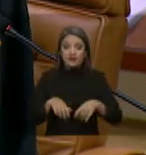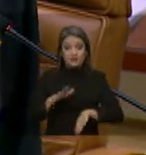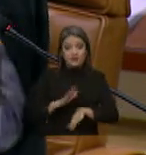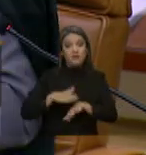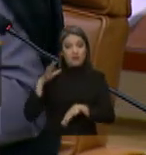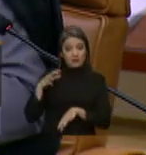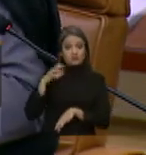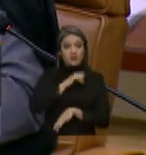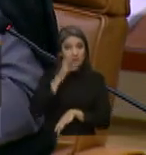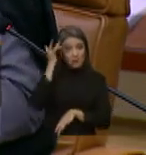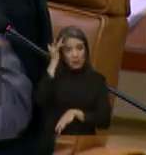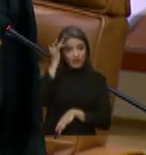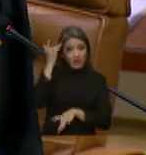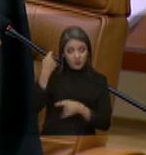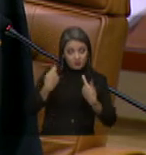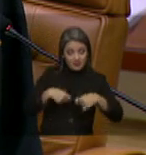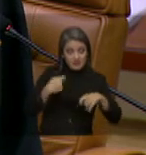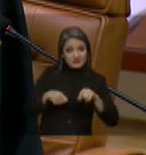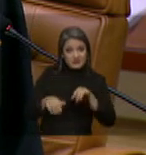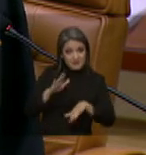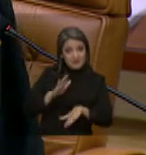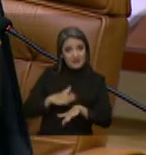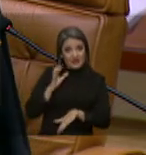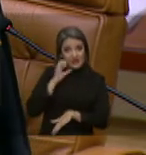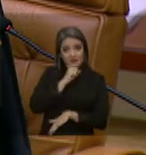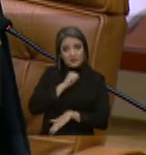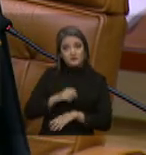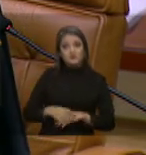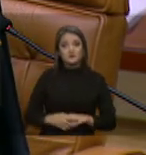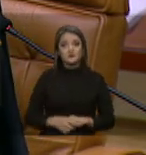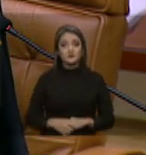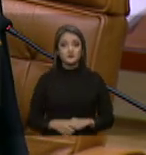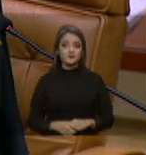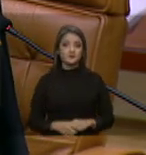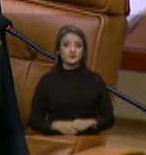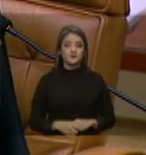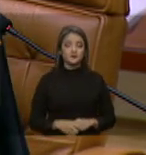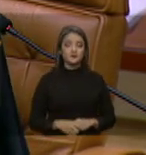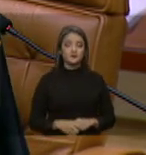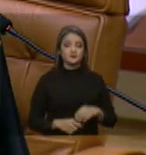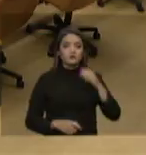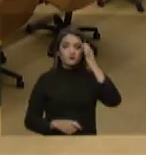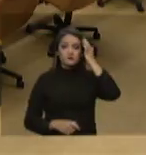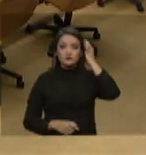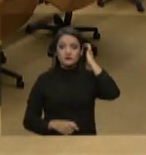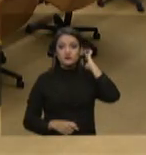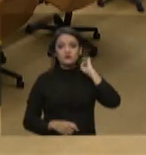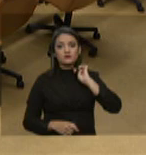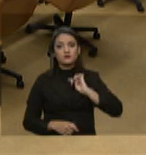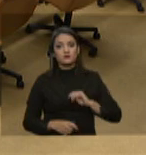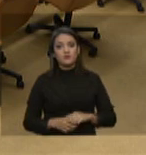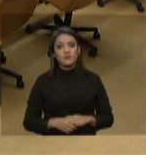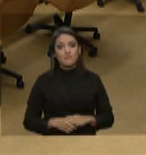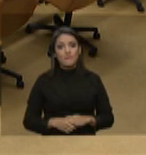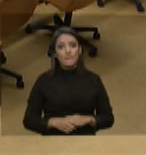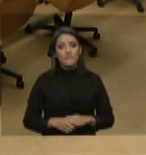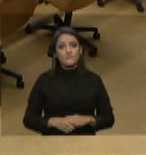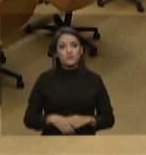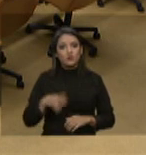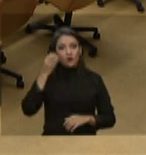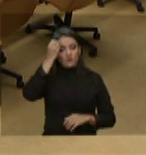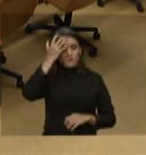modernização é nesses esse procedimento o CNJ